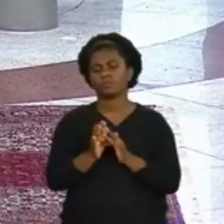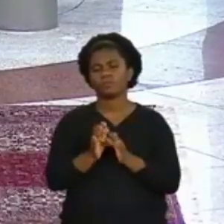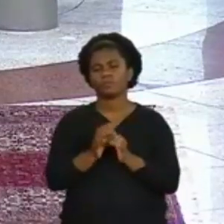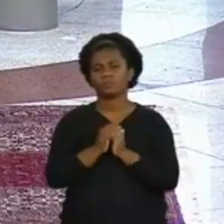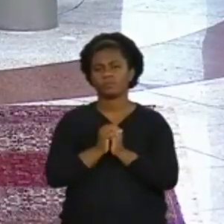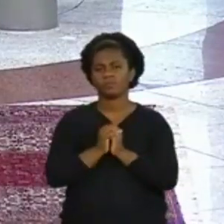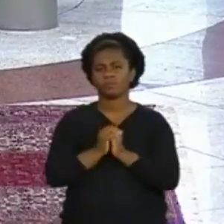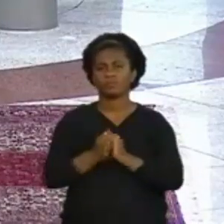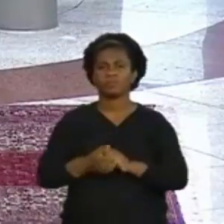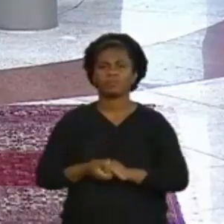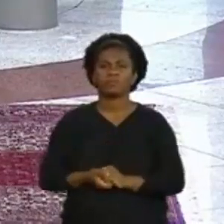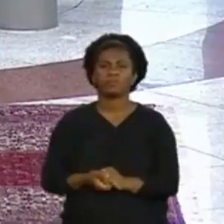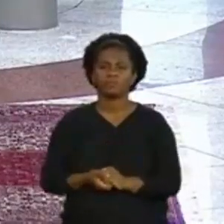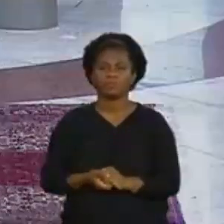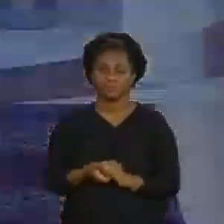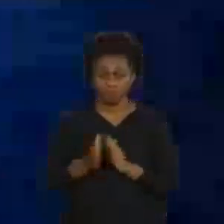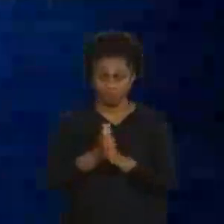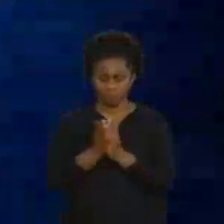Diz assim a Bíblia: